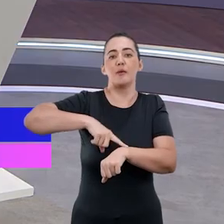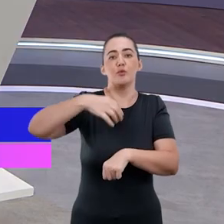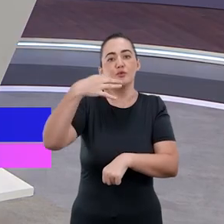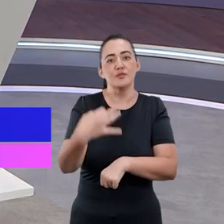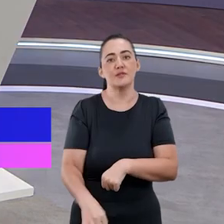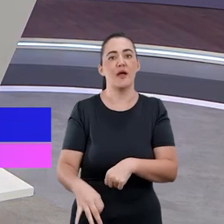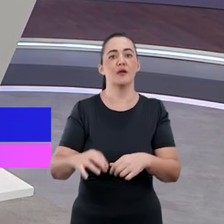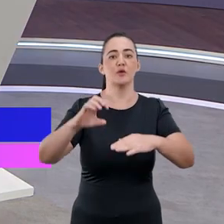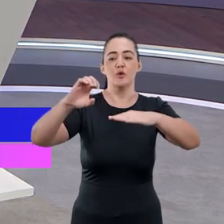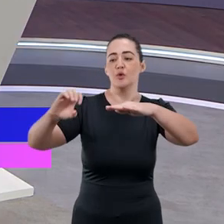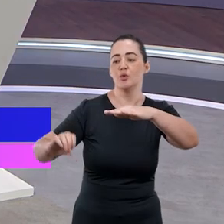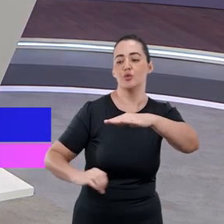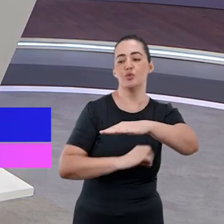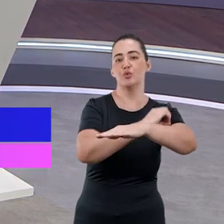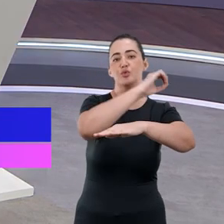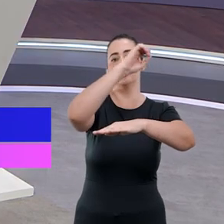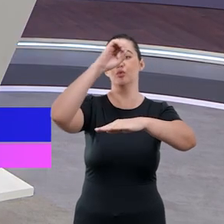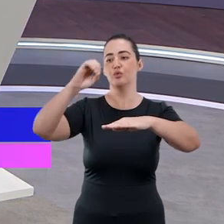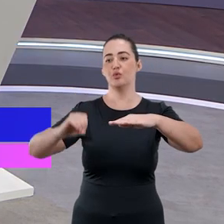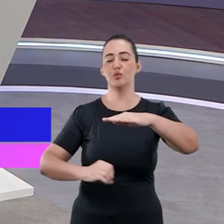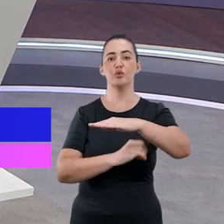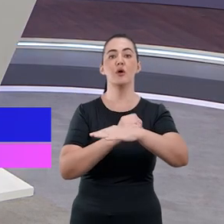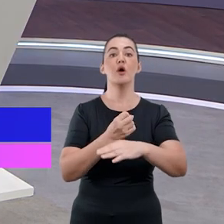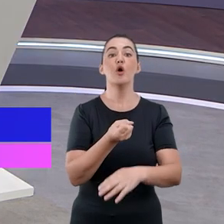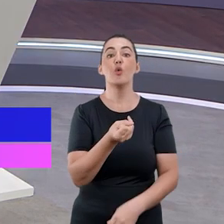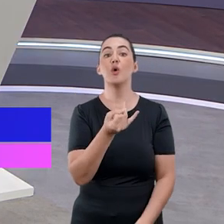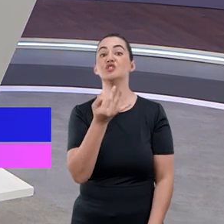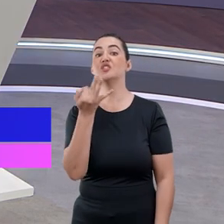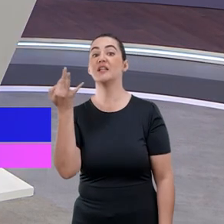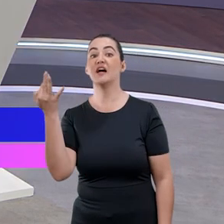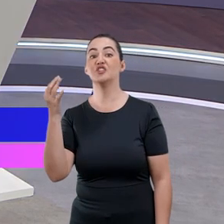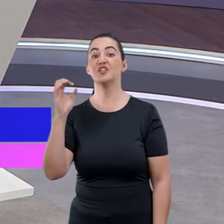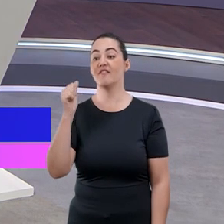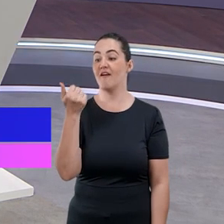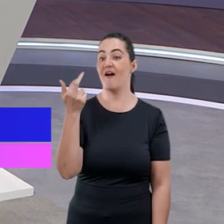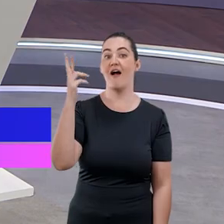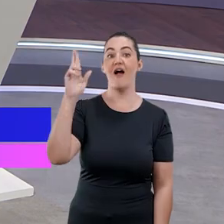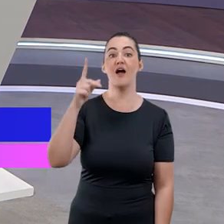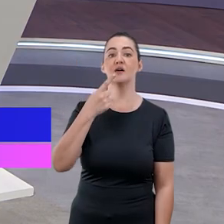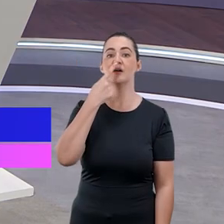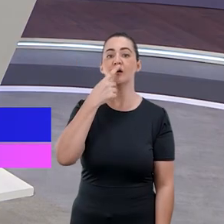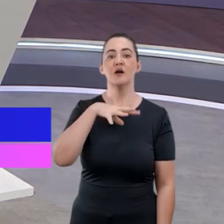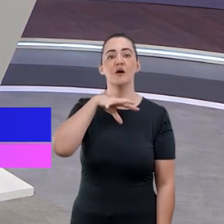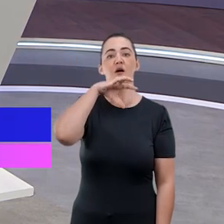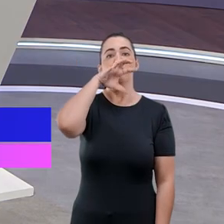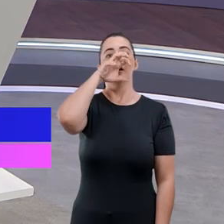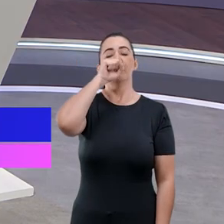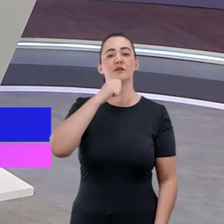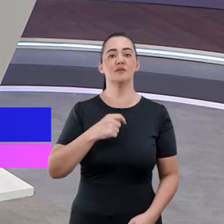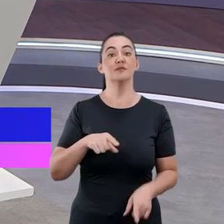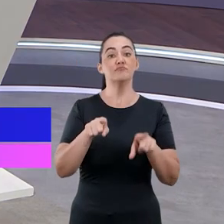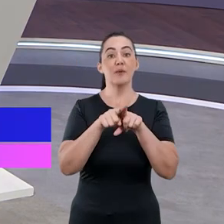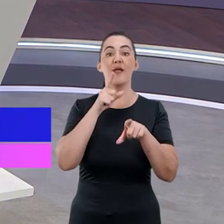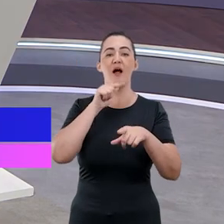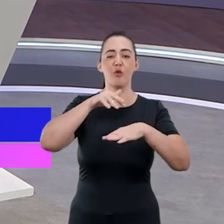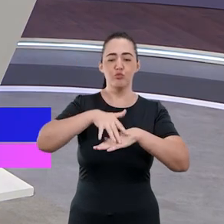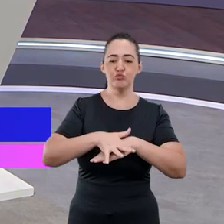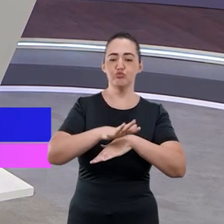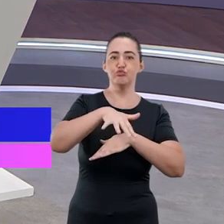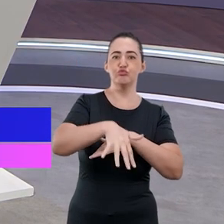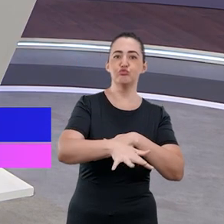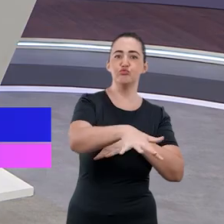A quantidade de oxigênio no ar, a água, a temperatura do planeta, tudo